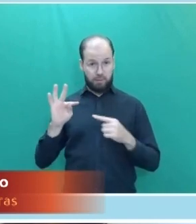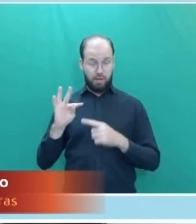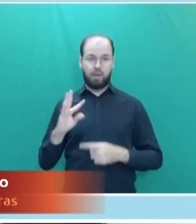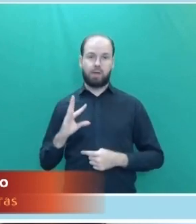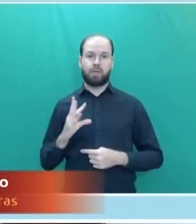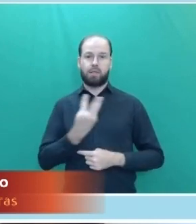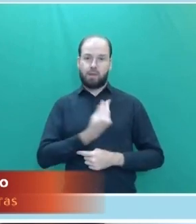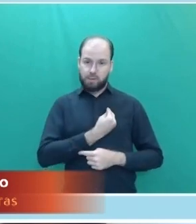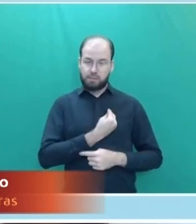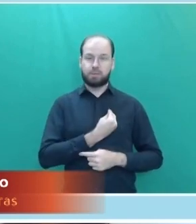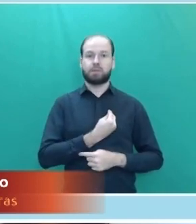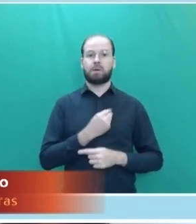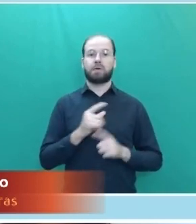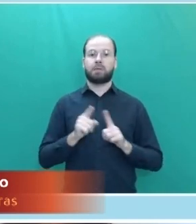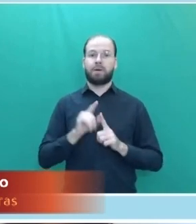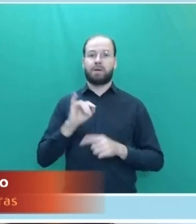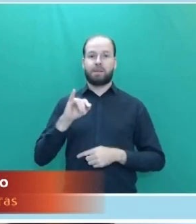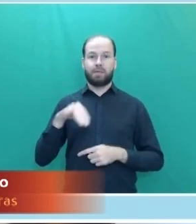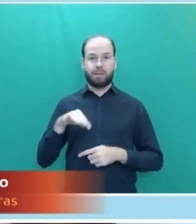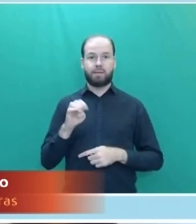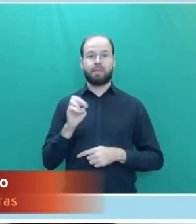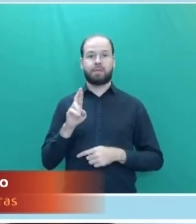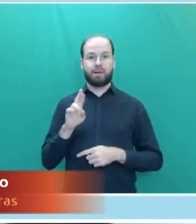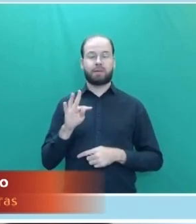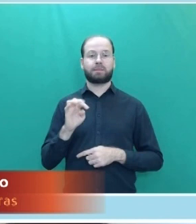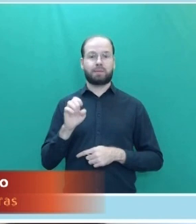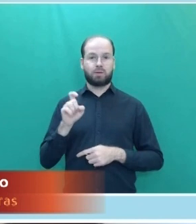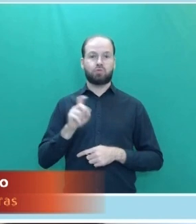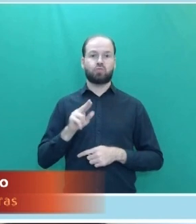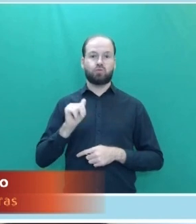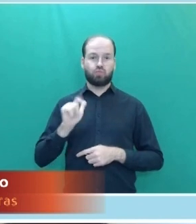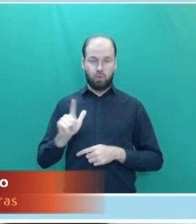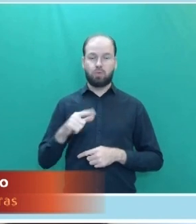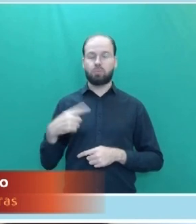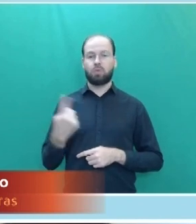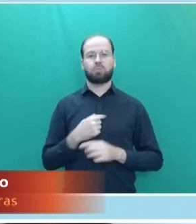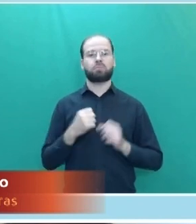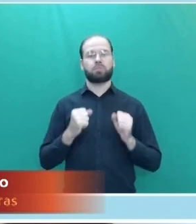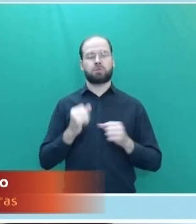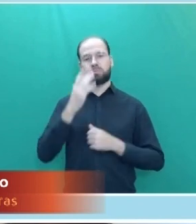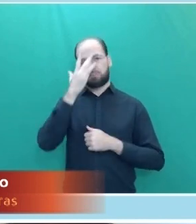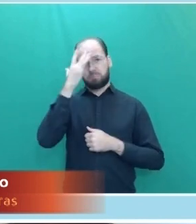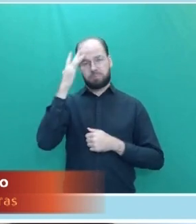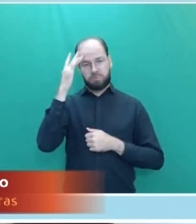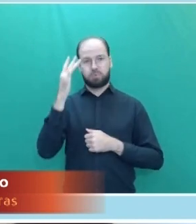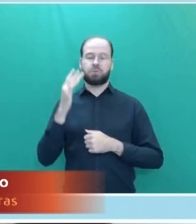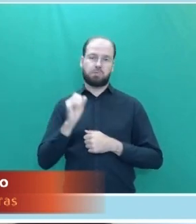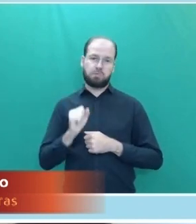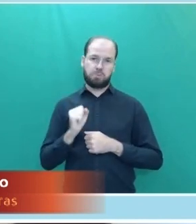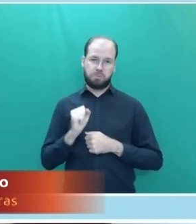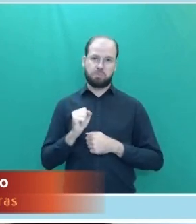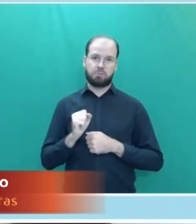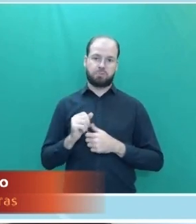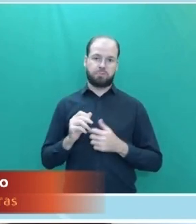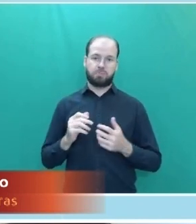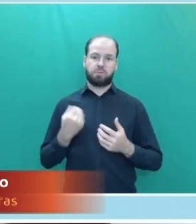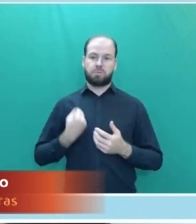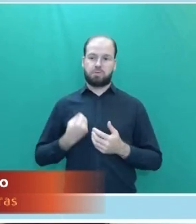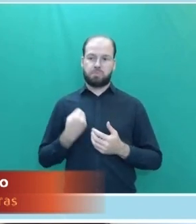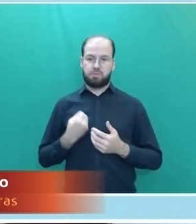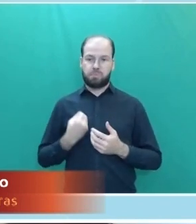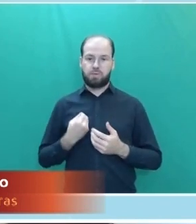uma pessoa intersexual, a gente pode, inclusive, ser pessoas heterossexuais, né? Ou estar em relações